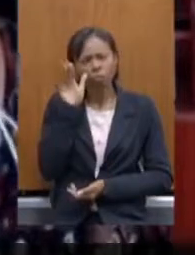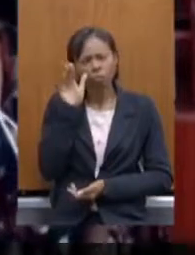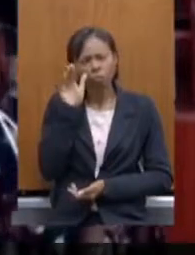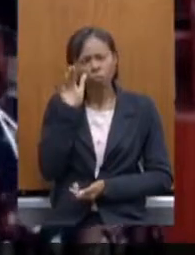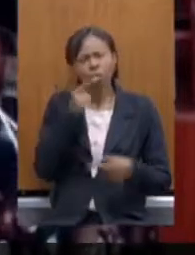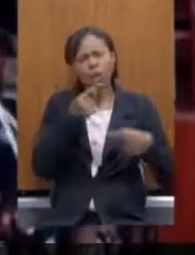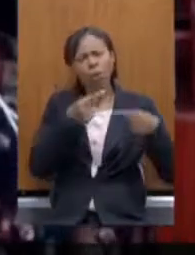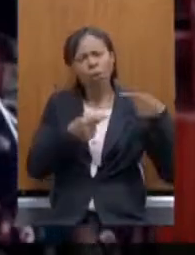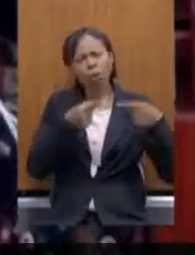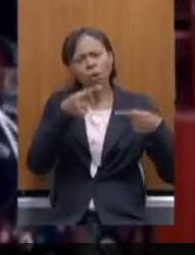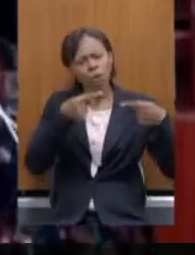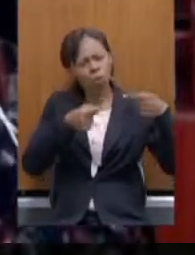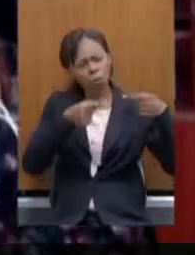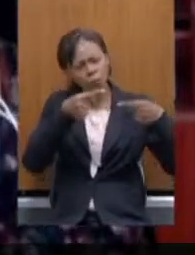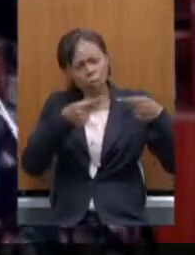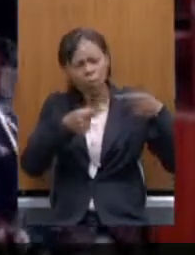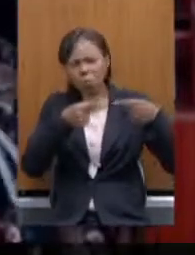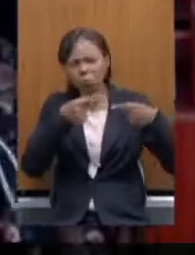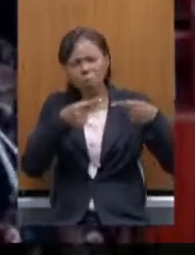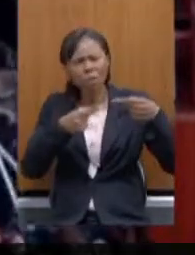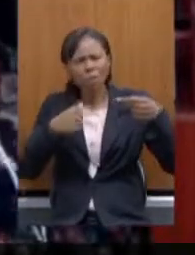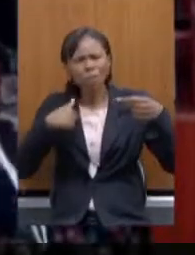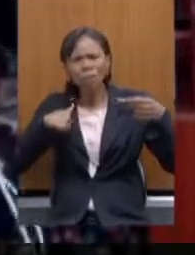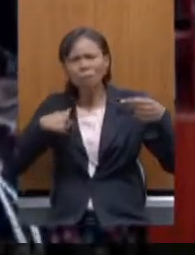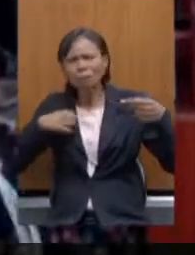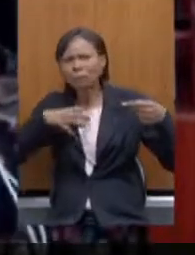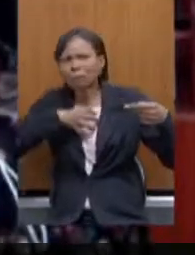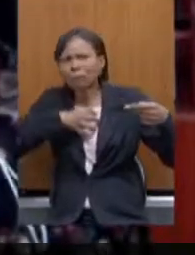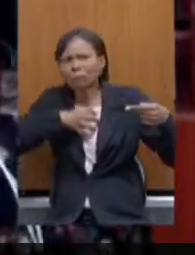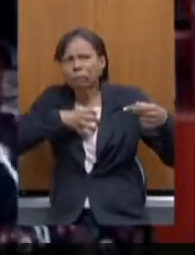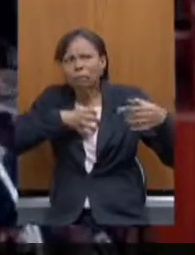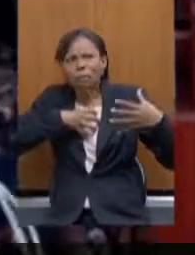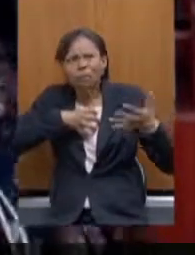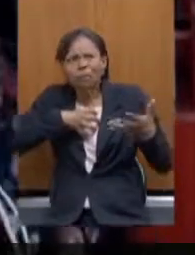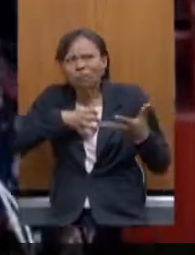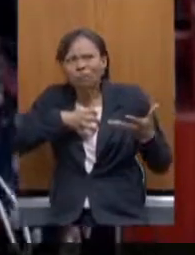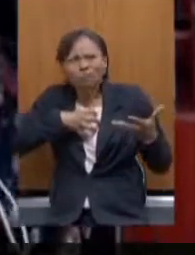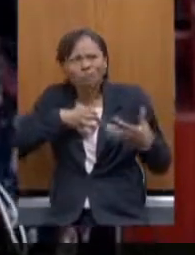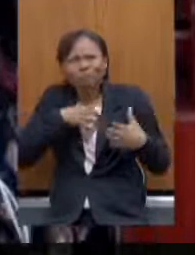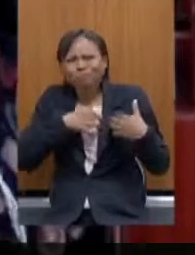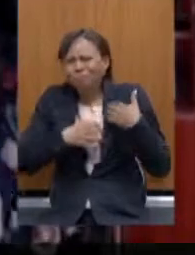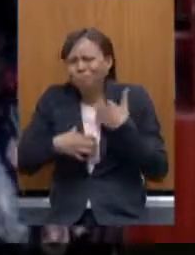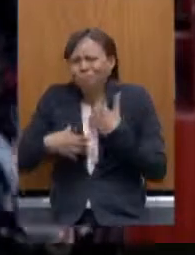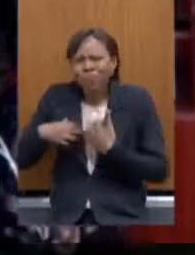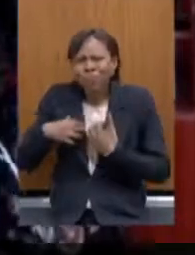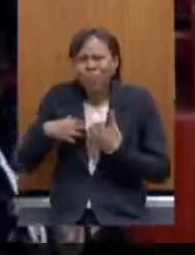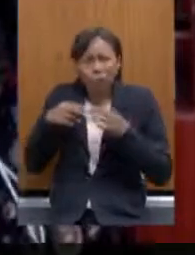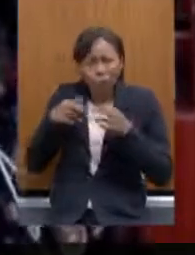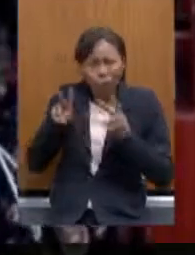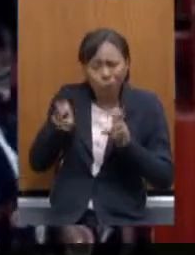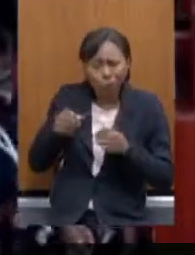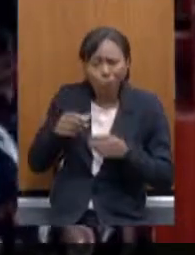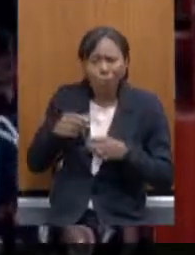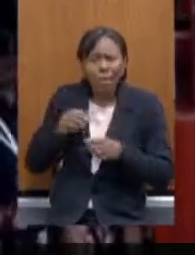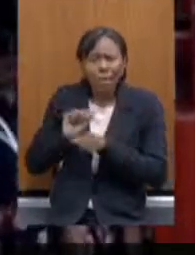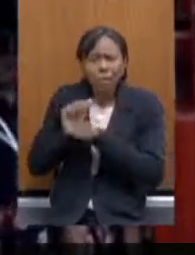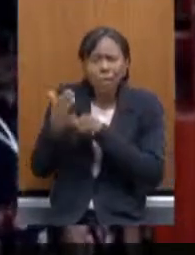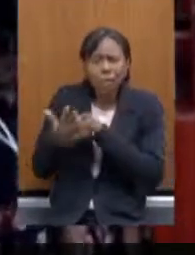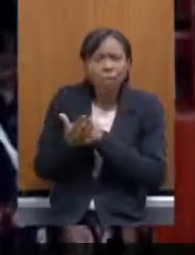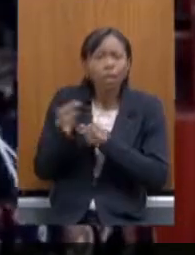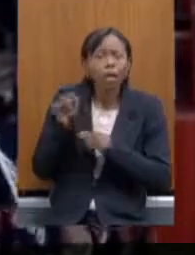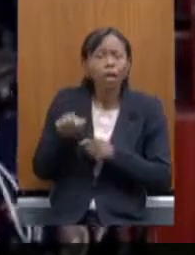debate mas extremamente agoniada agoniada com a situação da pandemia todos os dados de